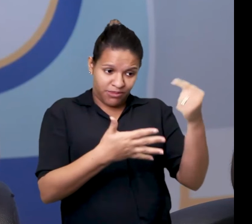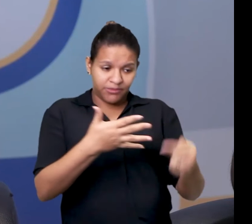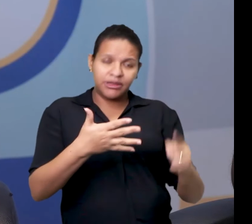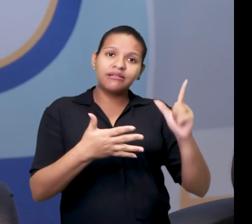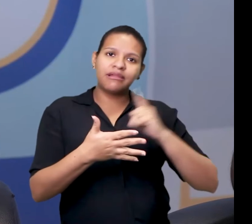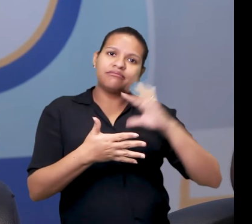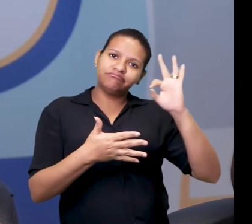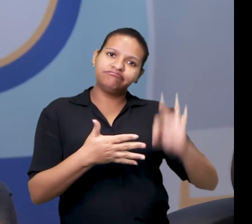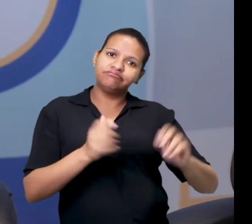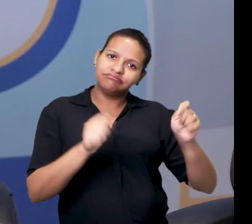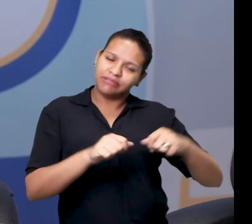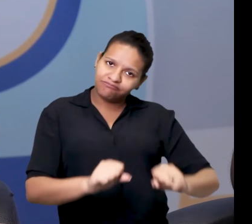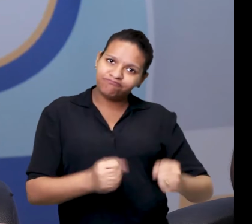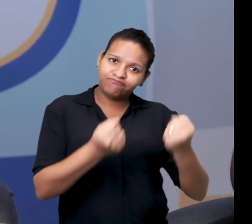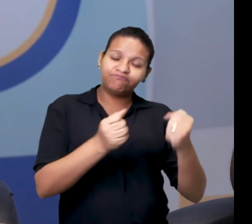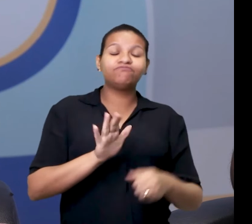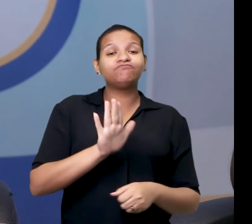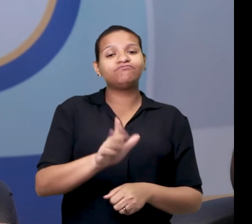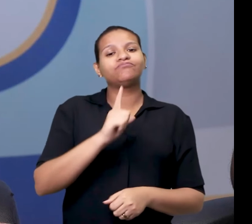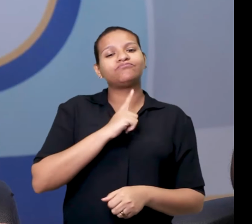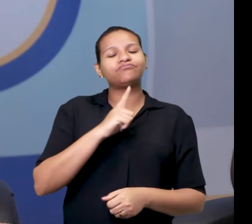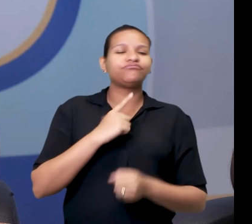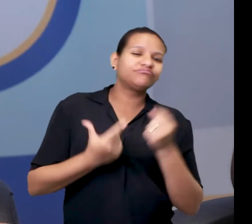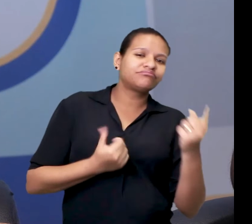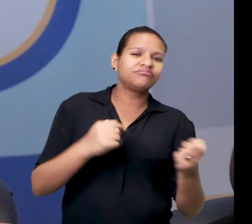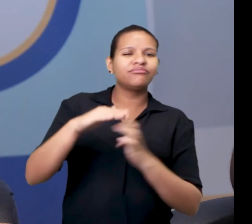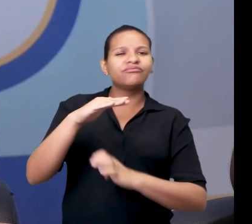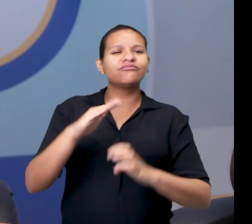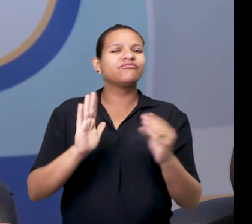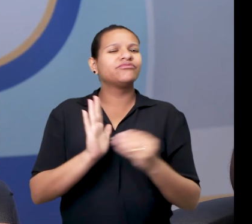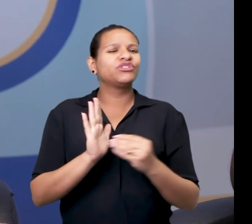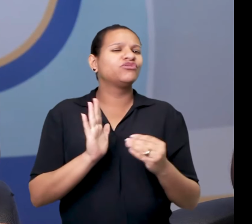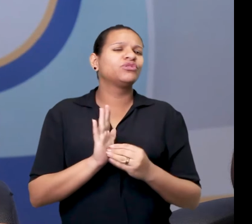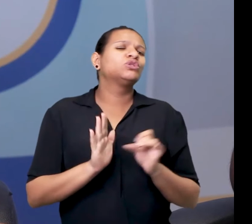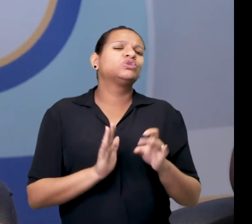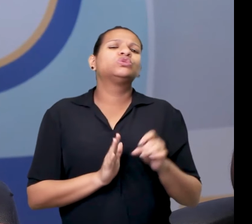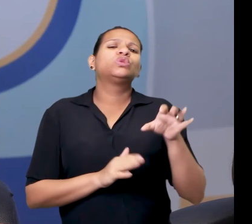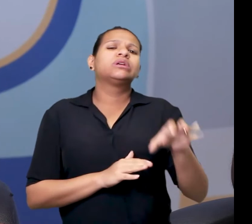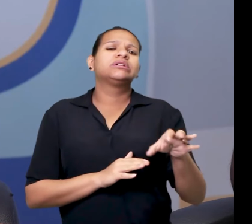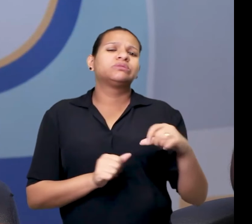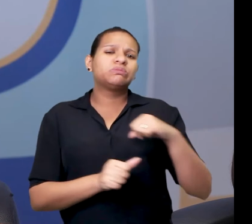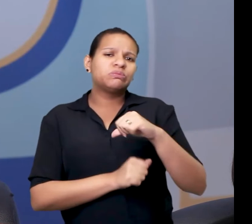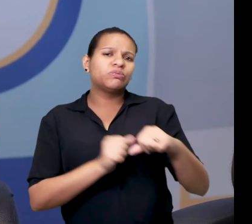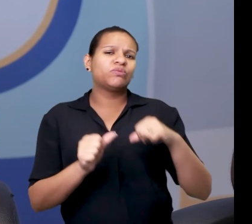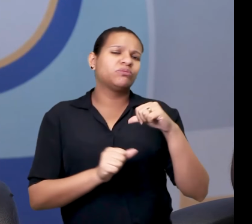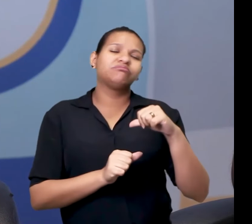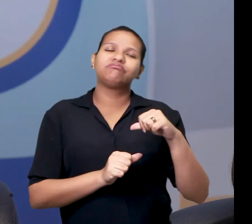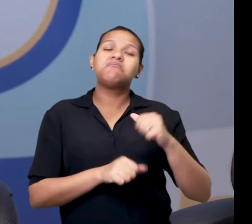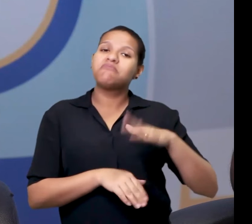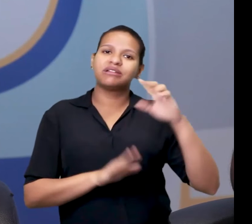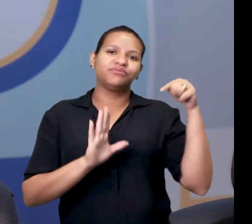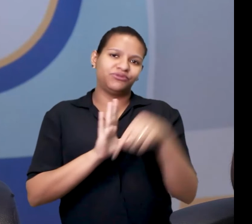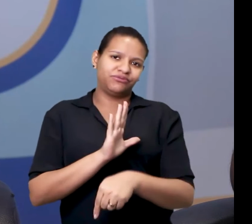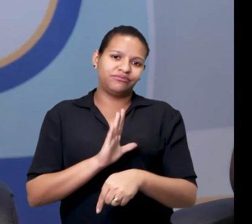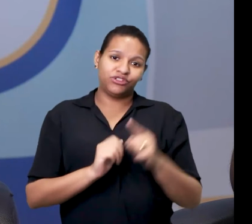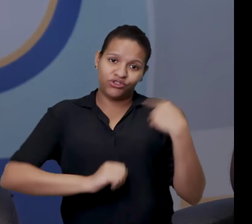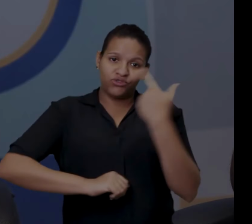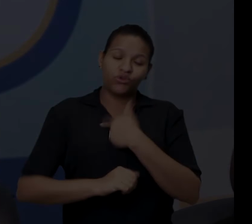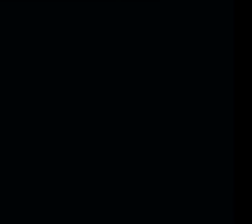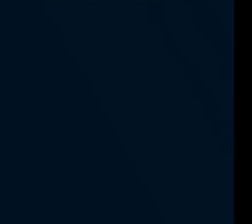um acabou-se acho que ainda existe uma dificuldade das corporações ou das instituições entenderem que as mudanças são mais profundas do que simplesmente a